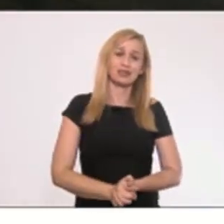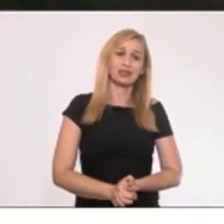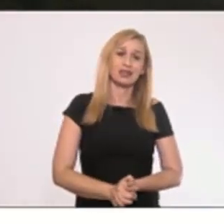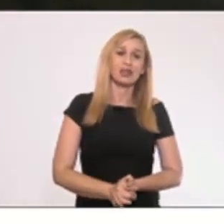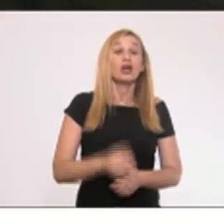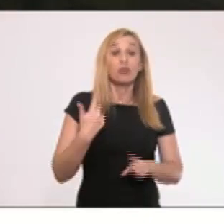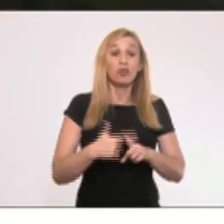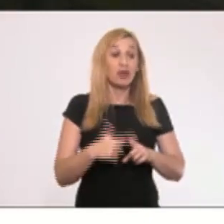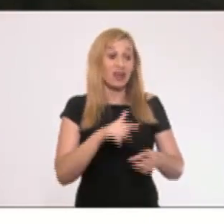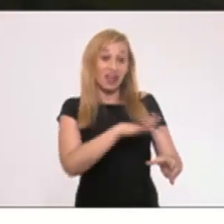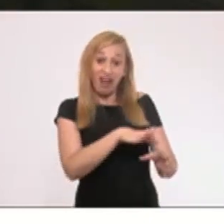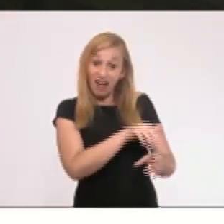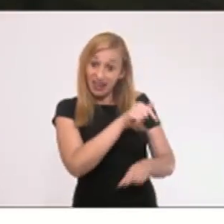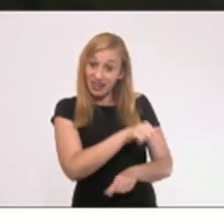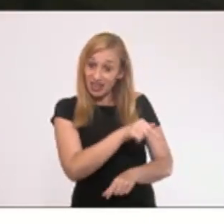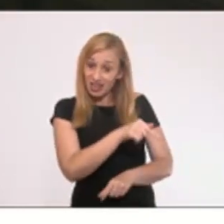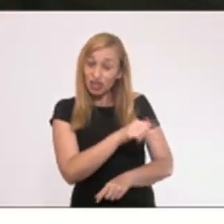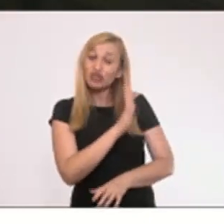Porque aquela área já é